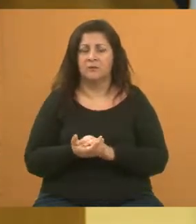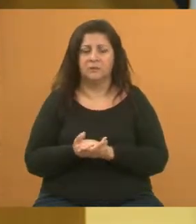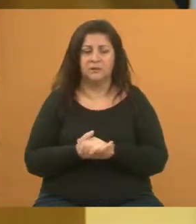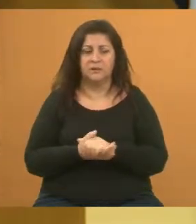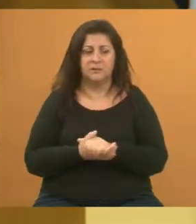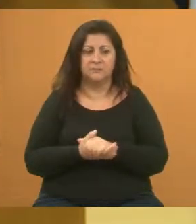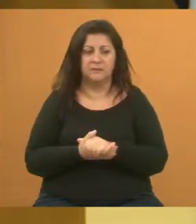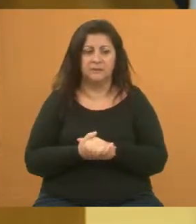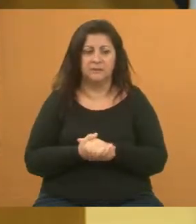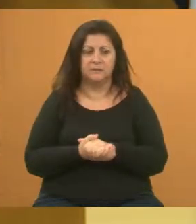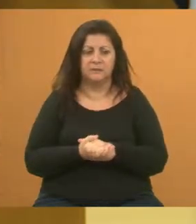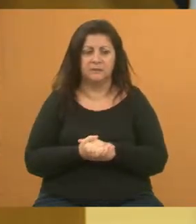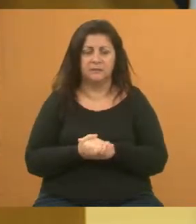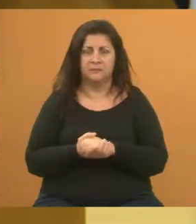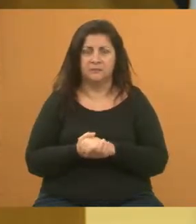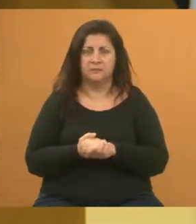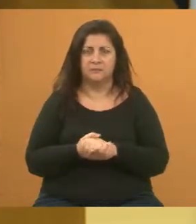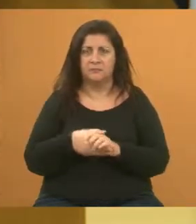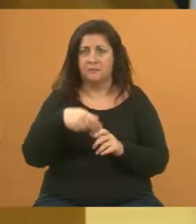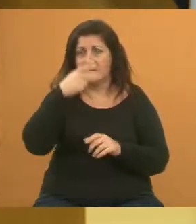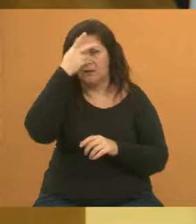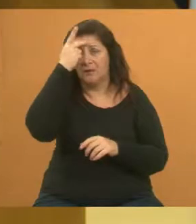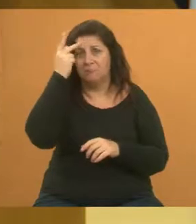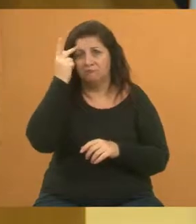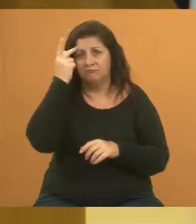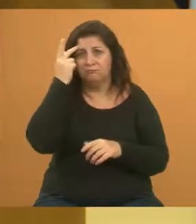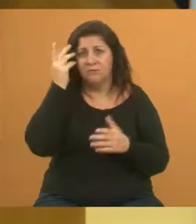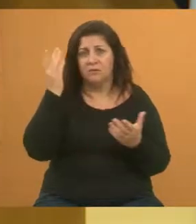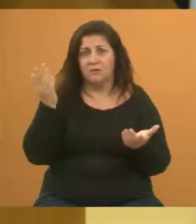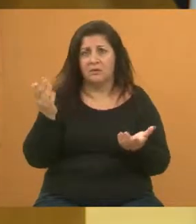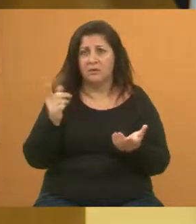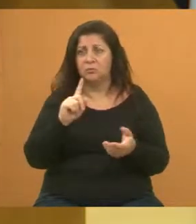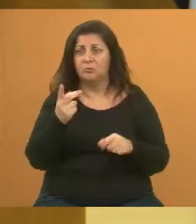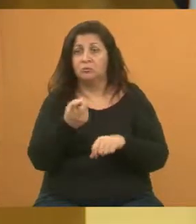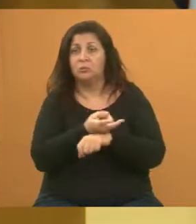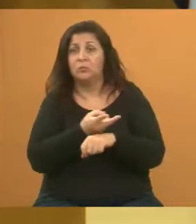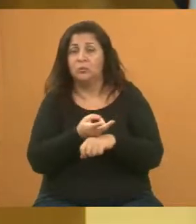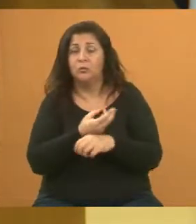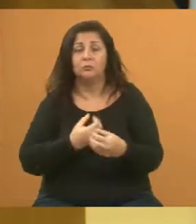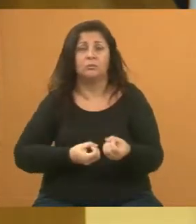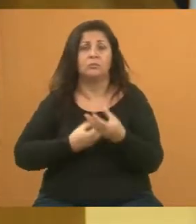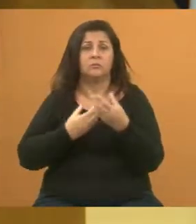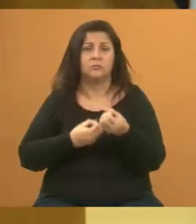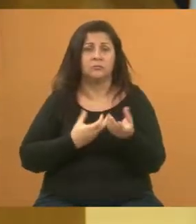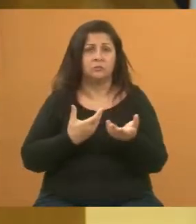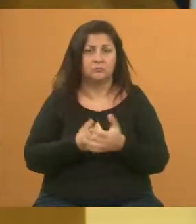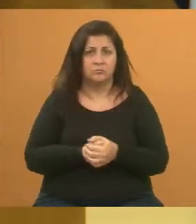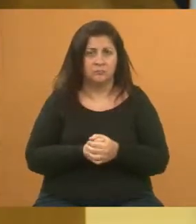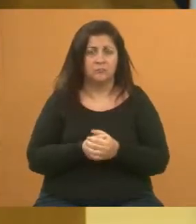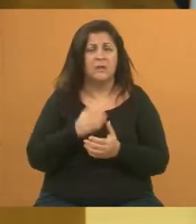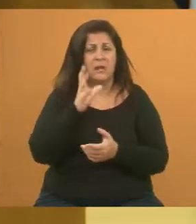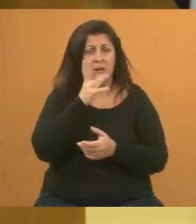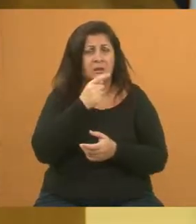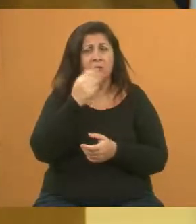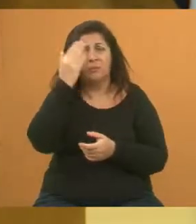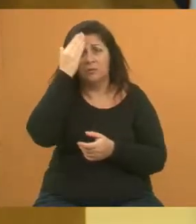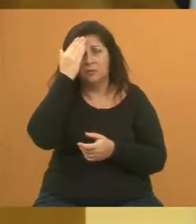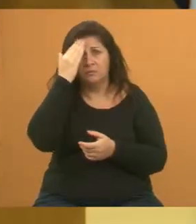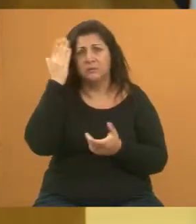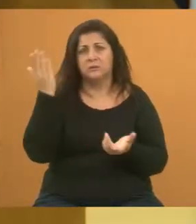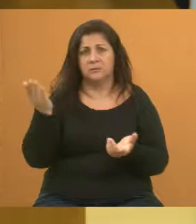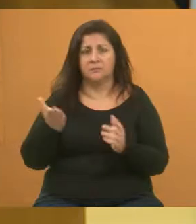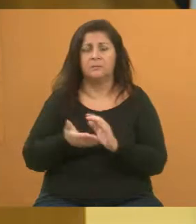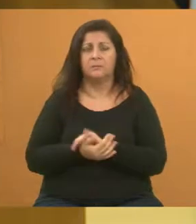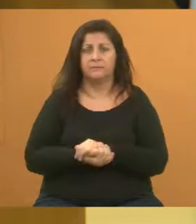as pessoas, infelizmente, né, não procuram a informação, ela demora para chegar